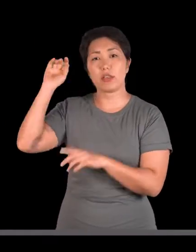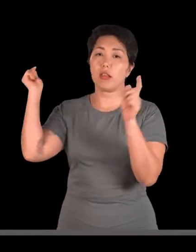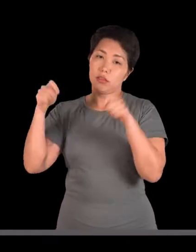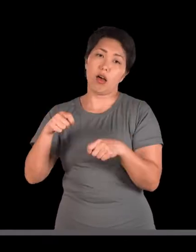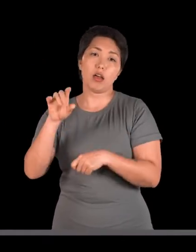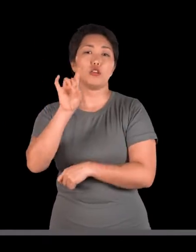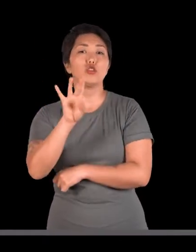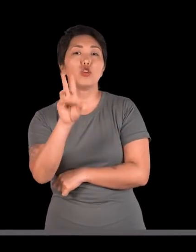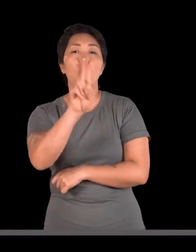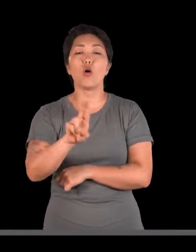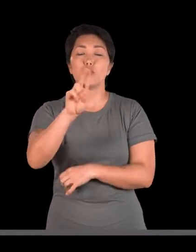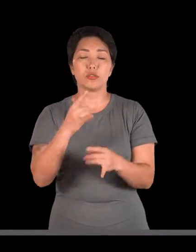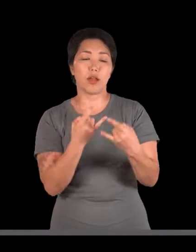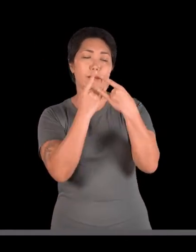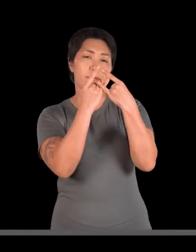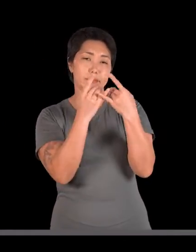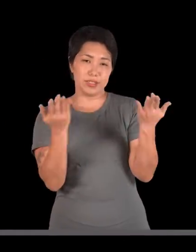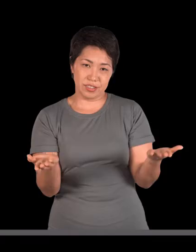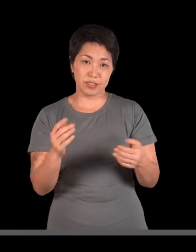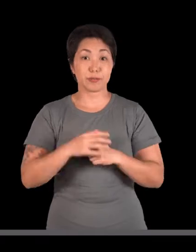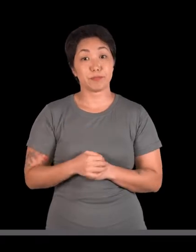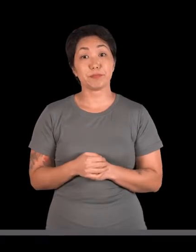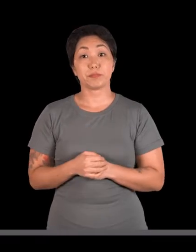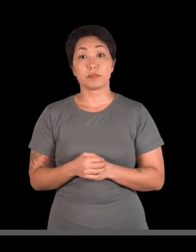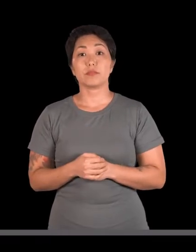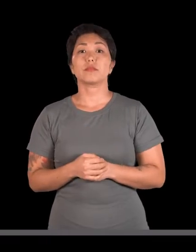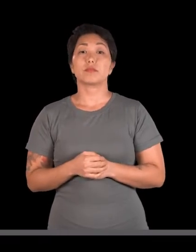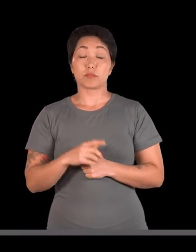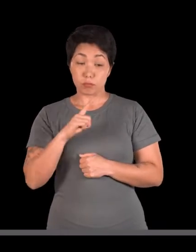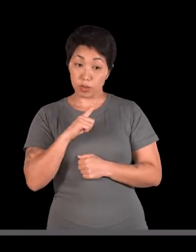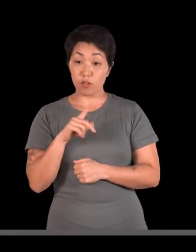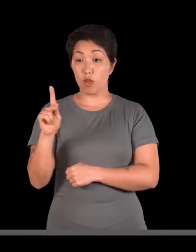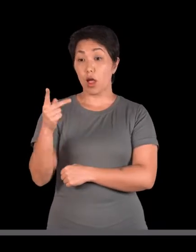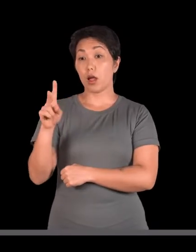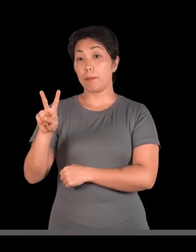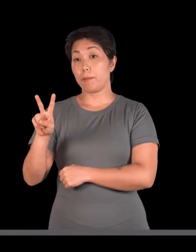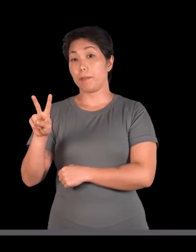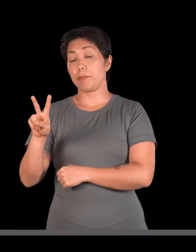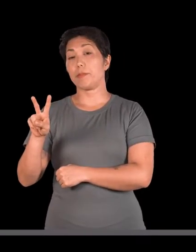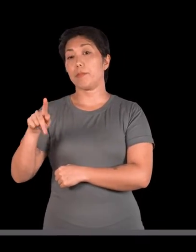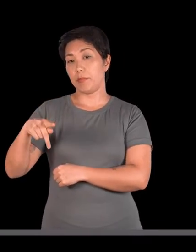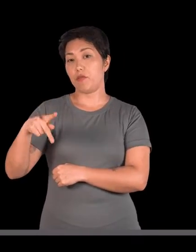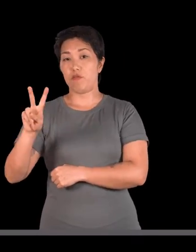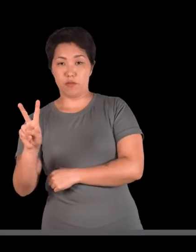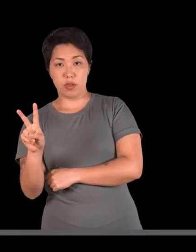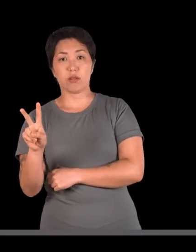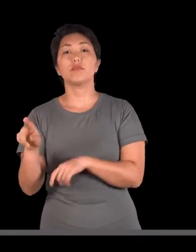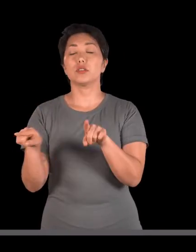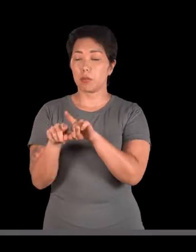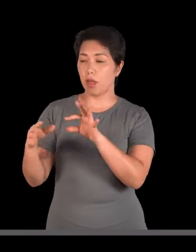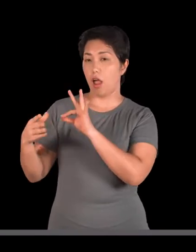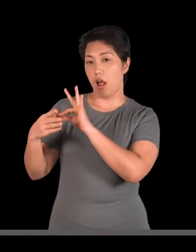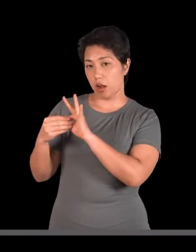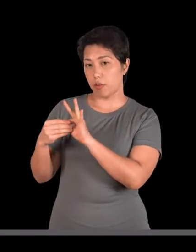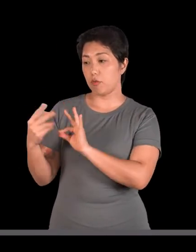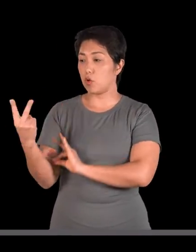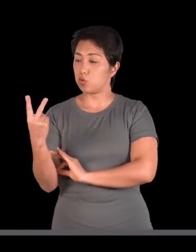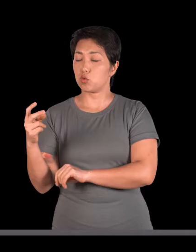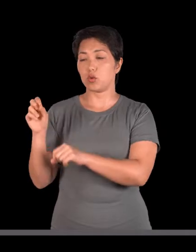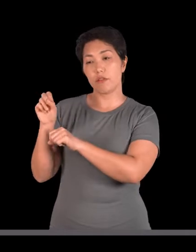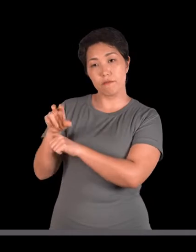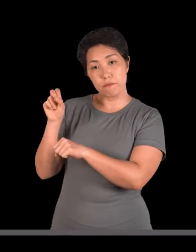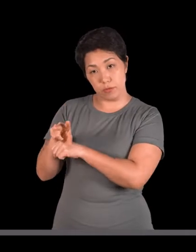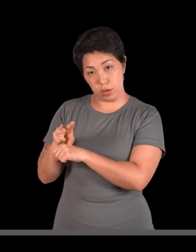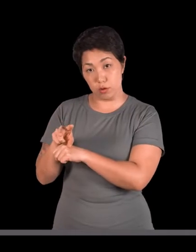usando preservativos. Falei dessas duas, causadas por vírus, do HPV e do vírus HIV, né, que pode